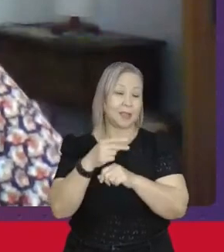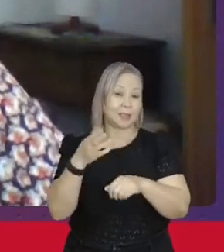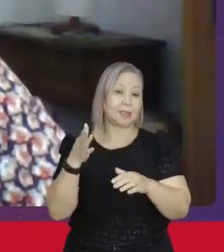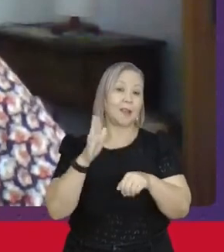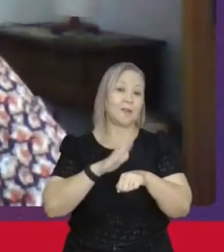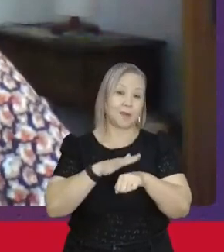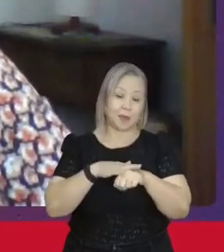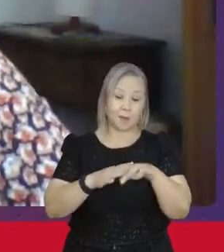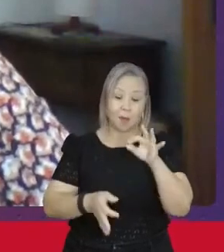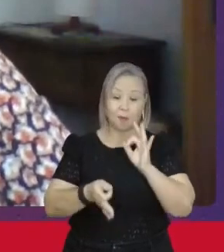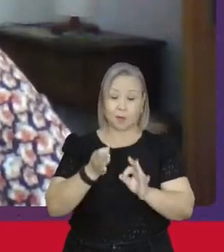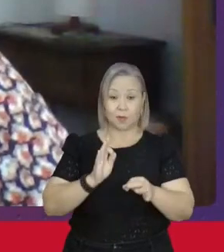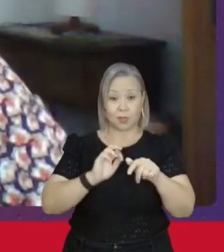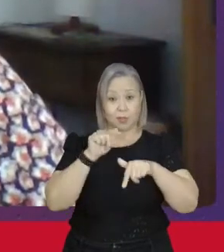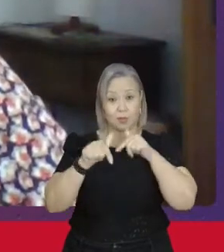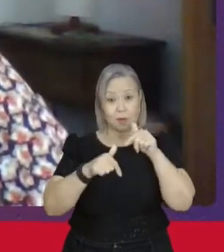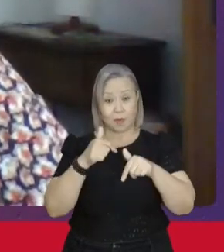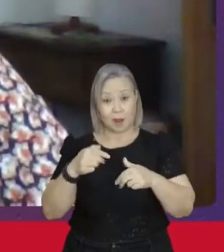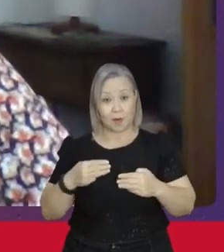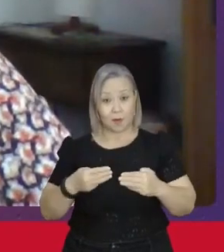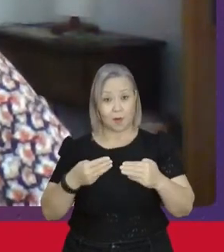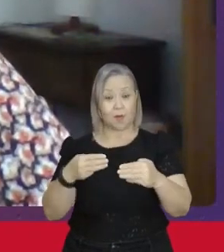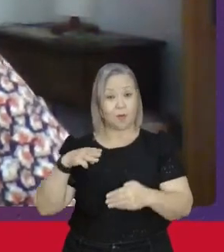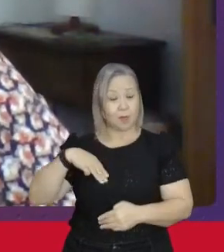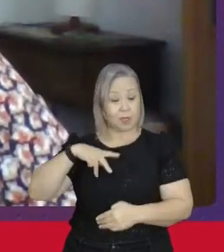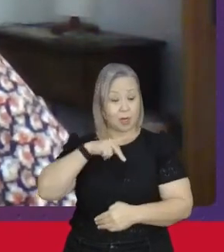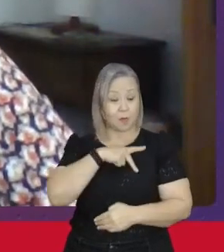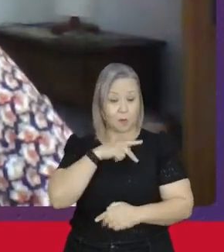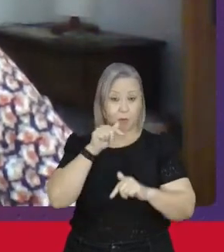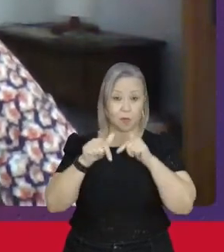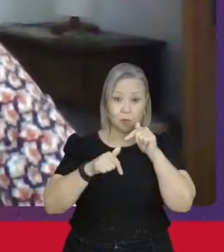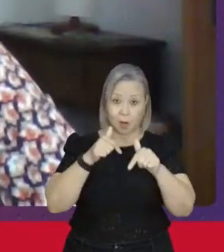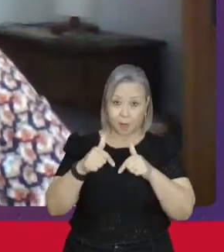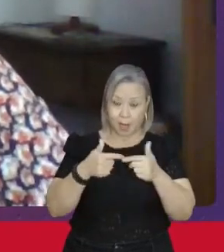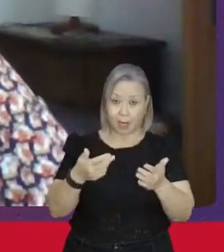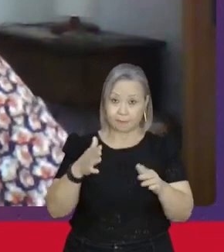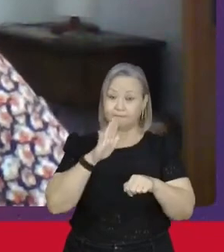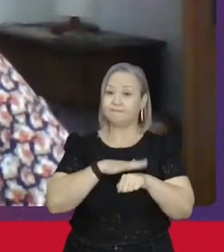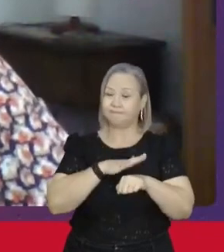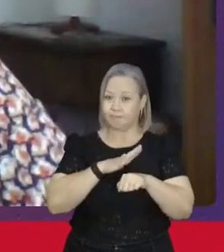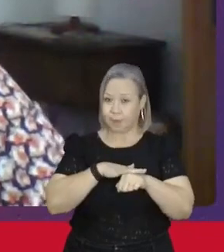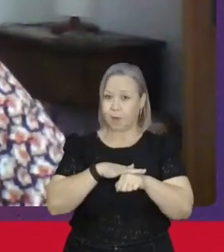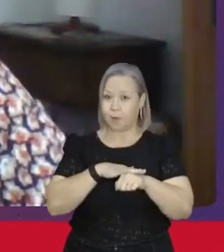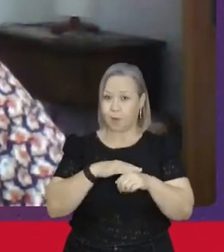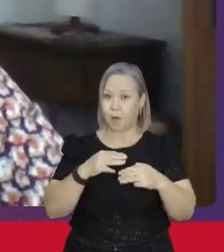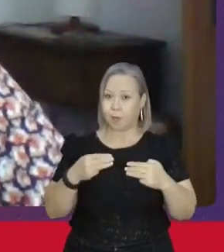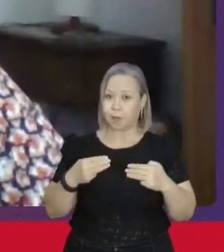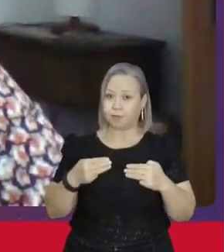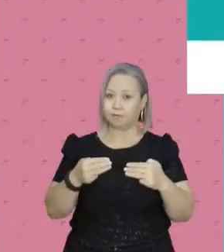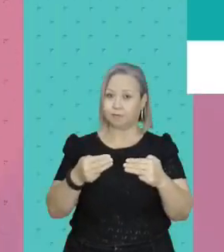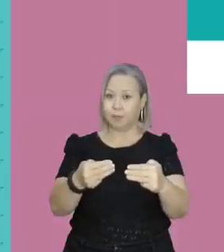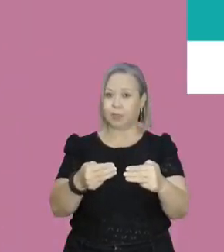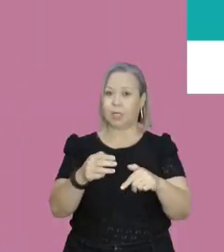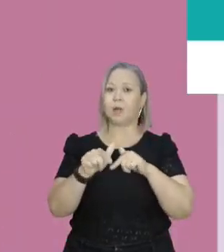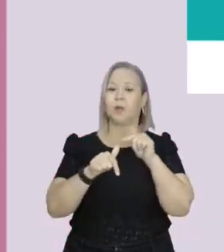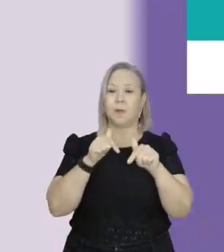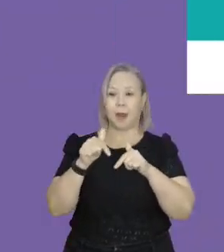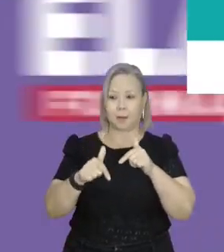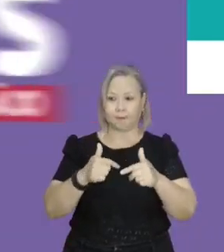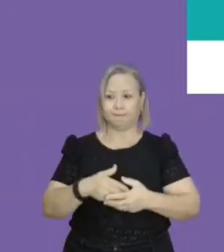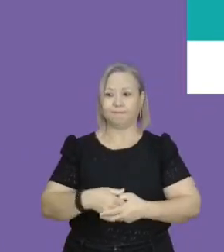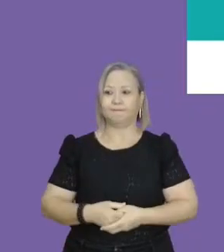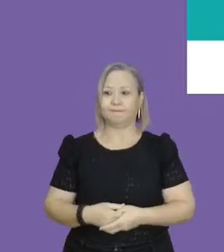própria Justiça do Trabalho, do Ministério Público do Trabalho e do próprio Ministério do Trabalho.